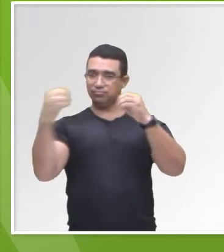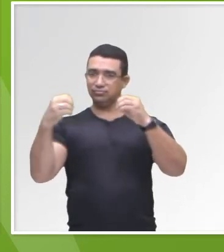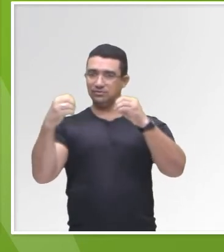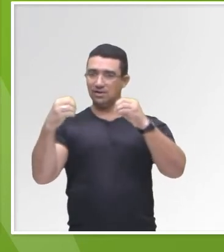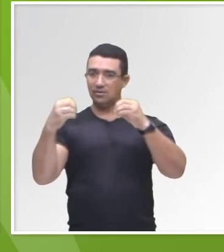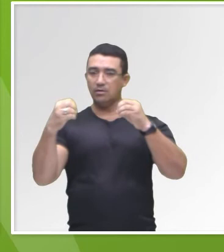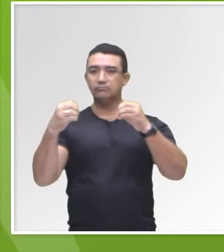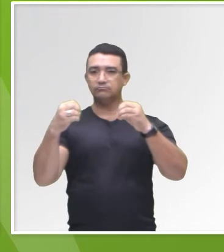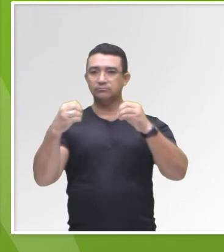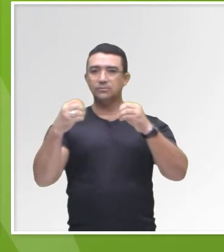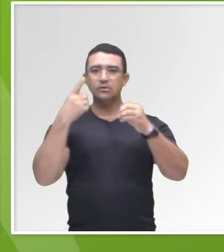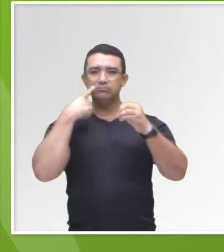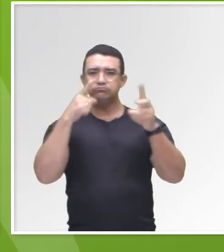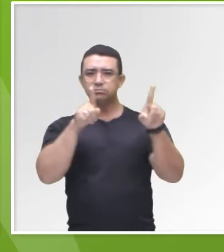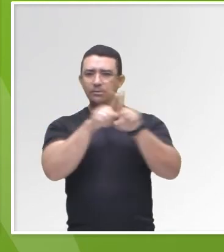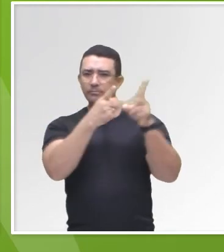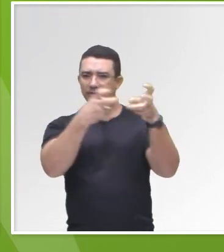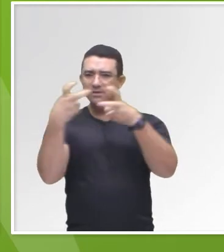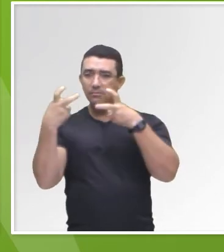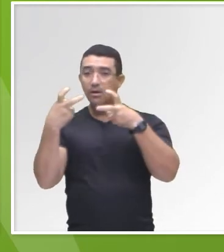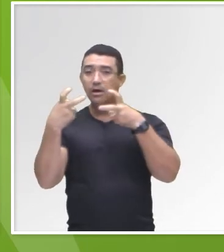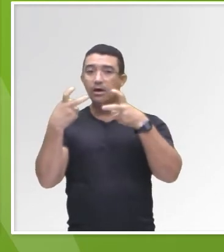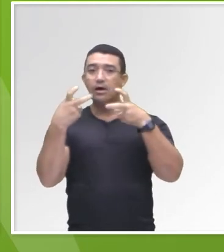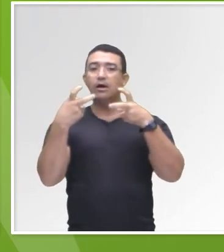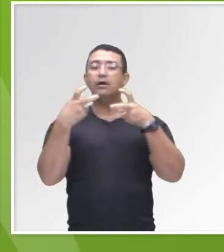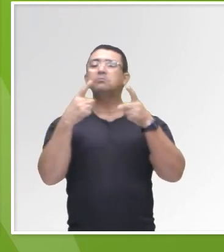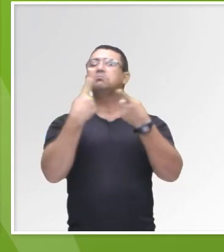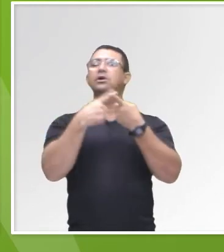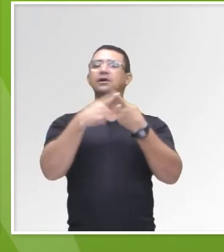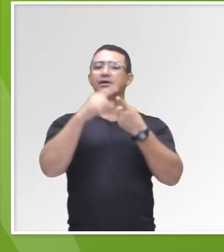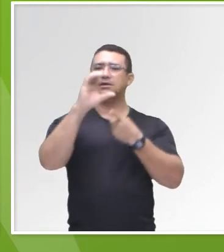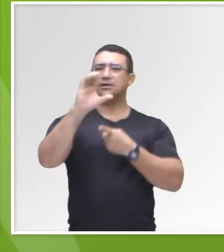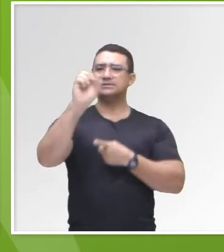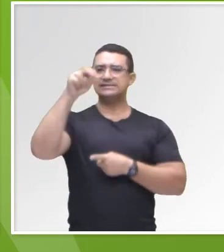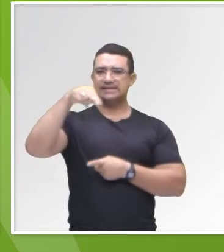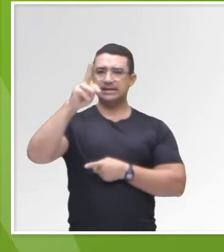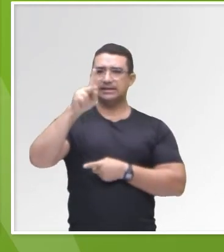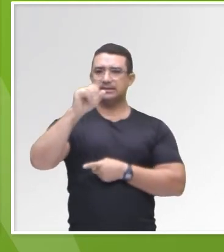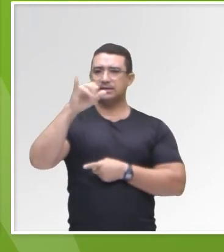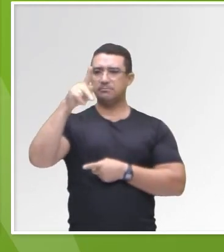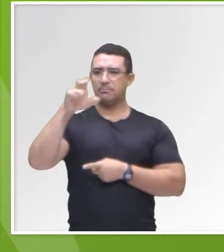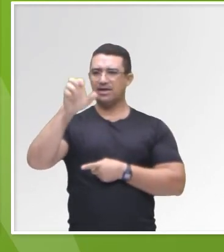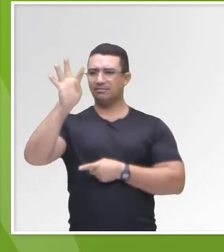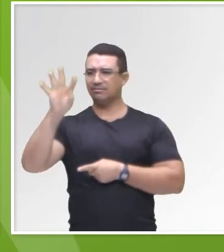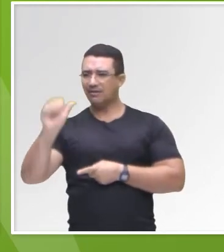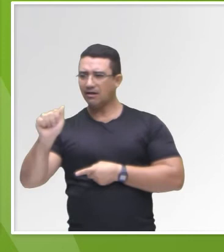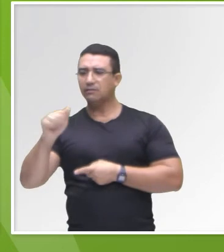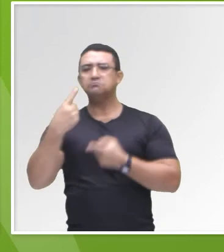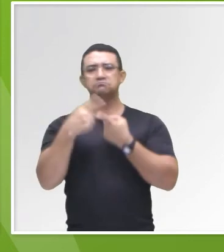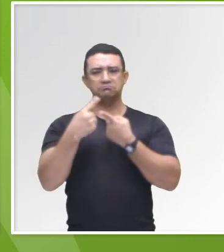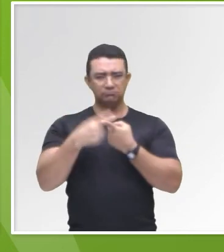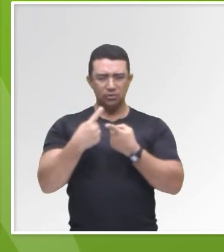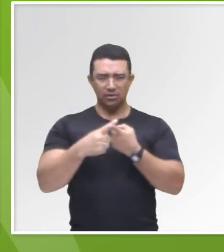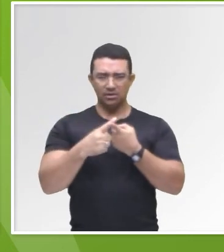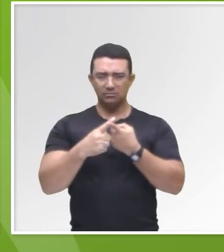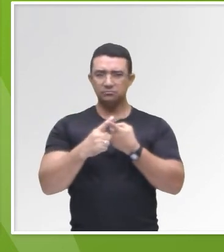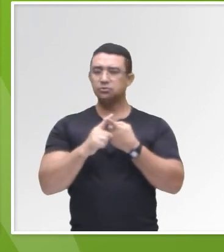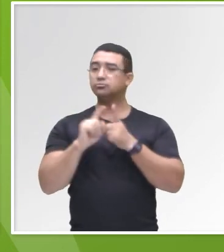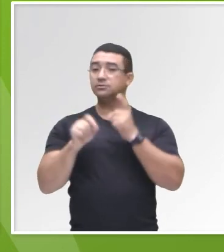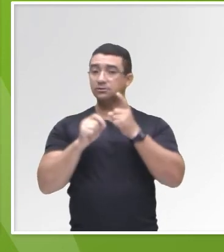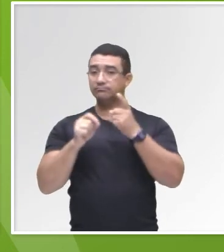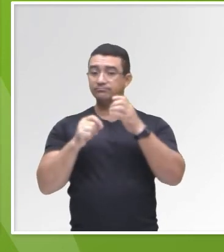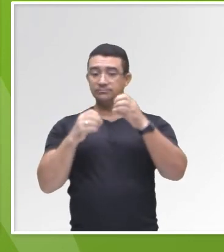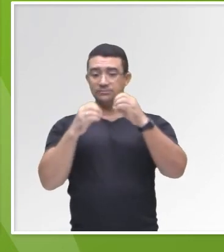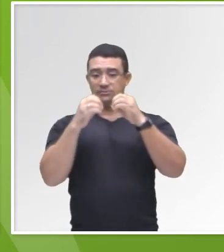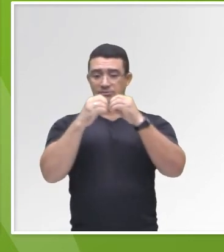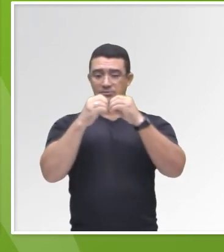animais. Ela acontece... Por que ela é chamada de centrípeta? Porque essa divisão ela vai acontecer de fora para dentro, certo? É